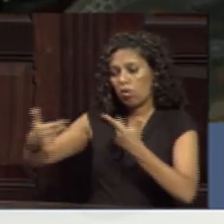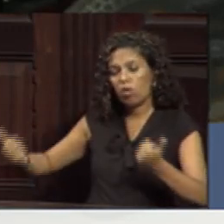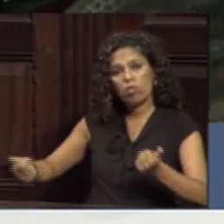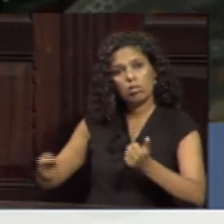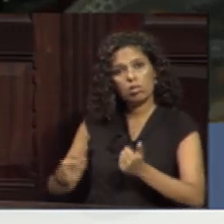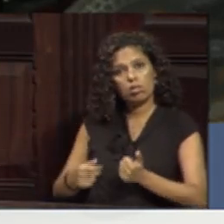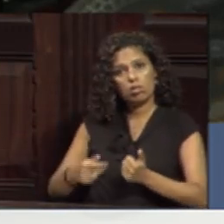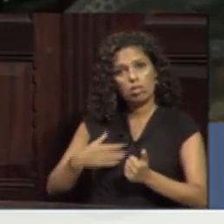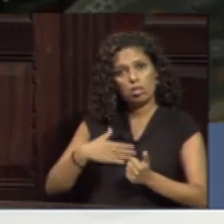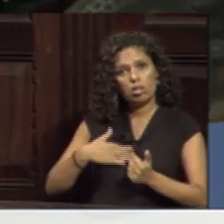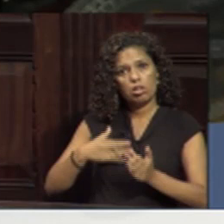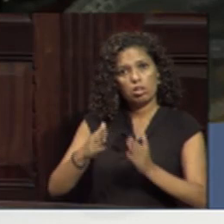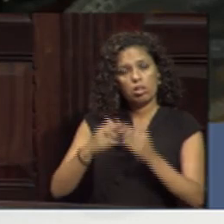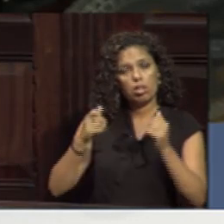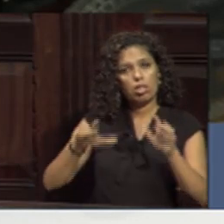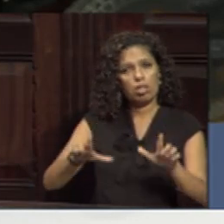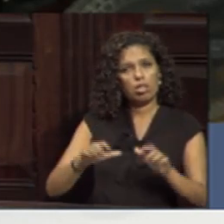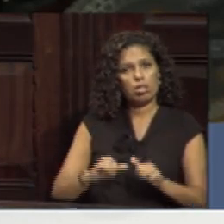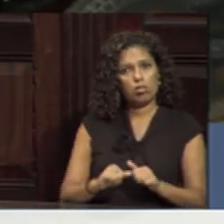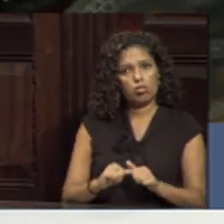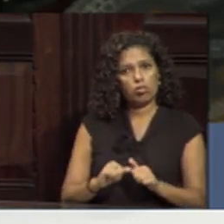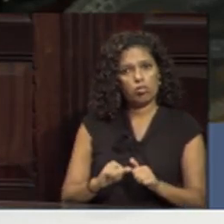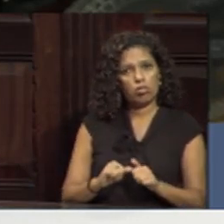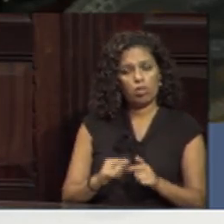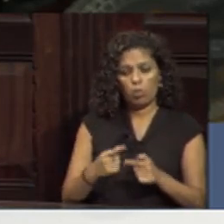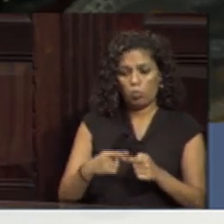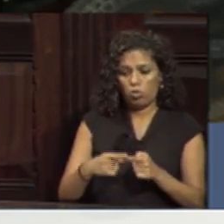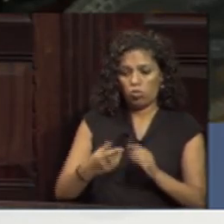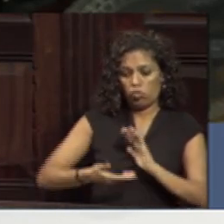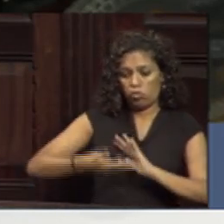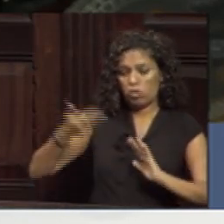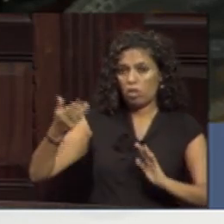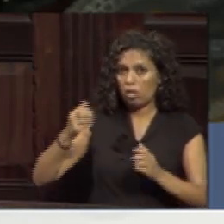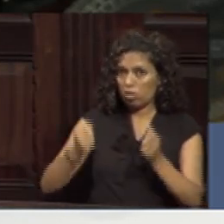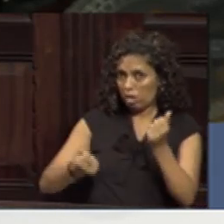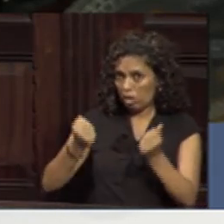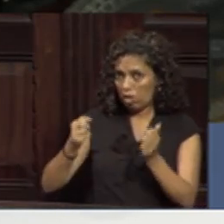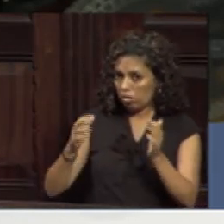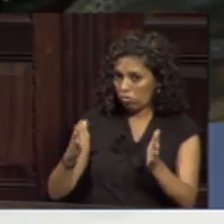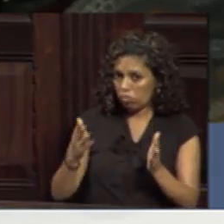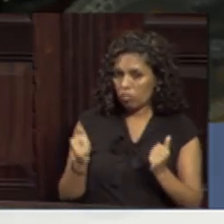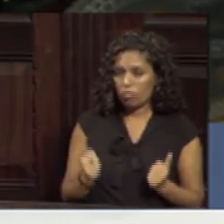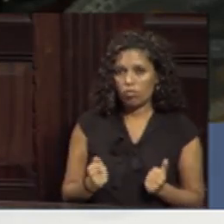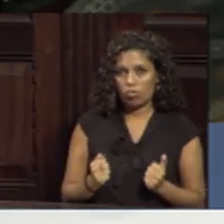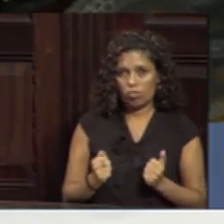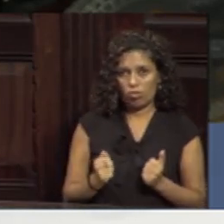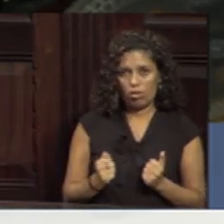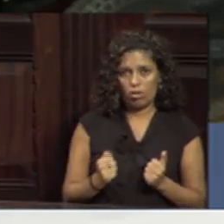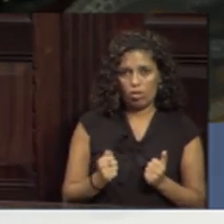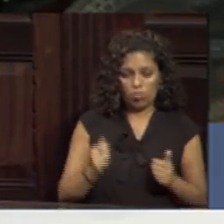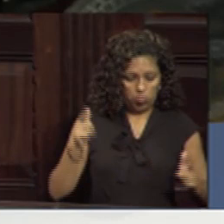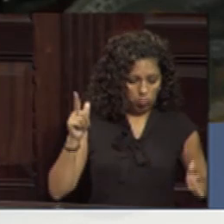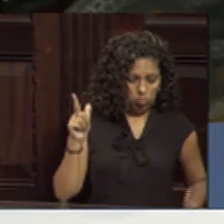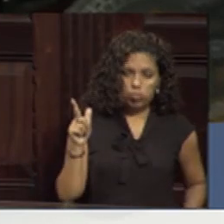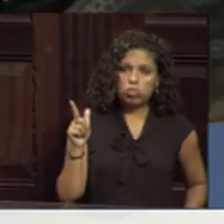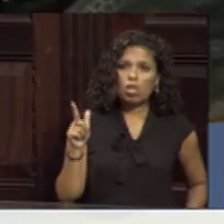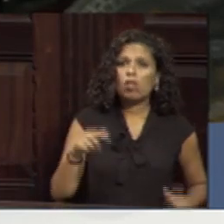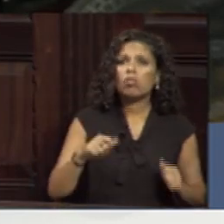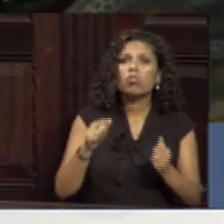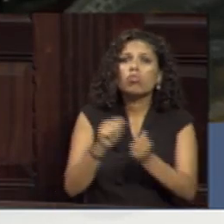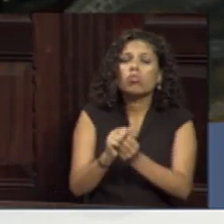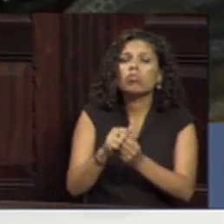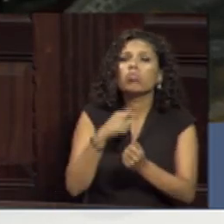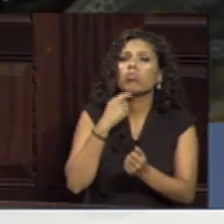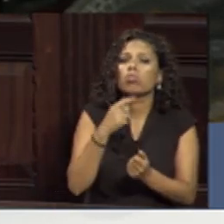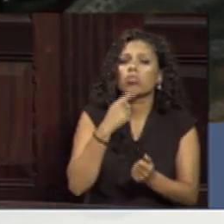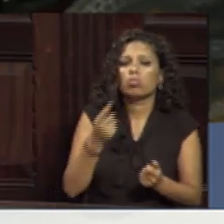porque não, nós somos um poder da República, nós temos que tomar cuidado com isso. Os tempos são difíceis, os tempos são violentos.